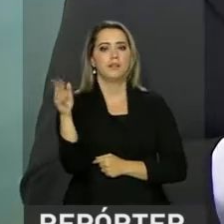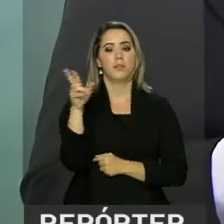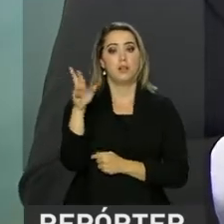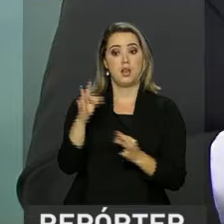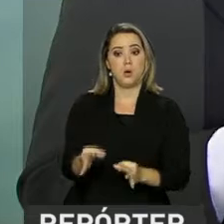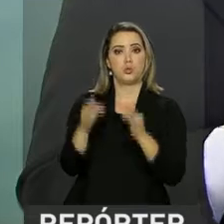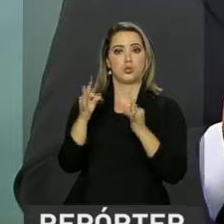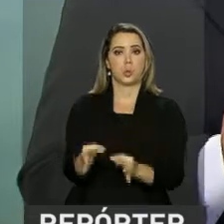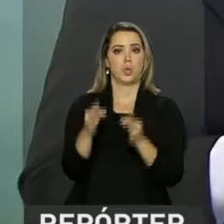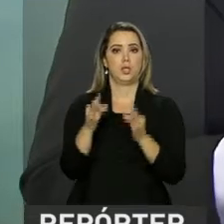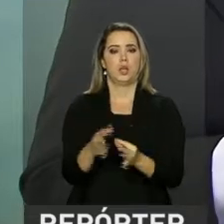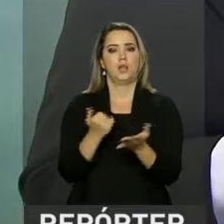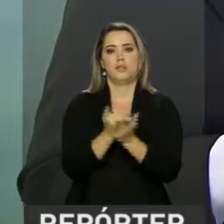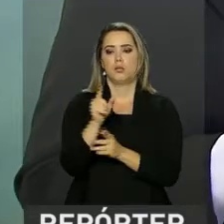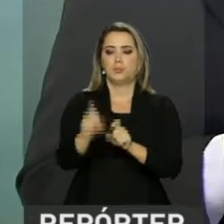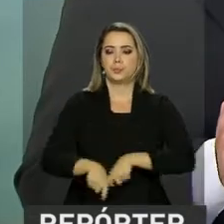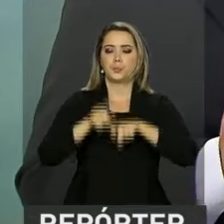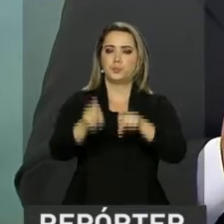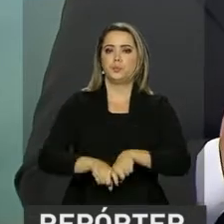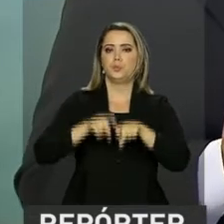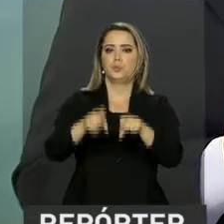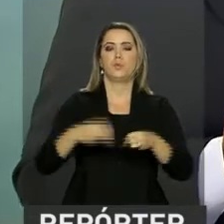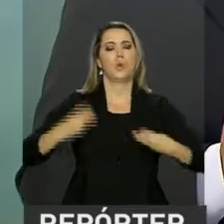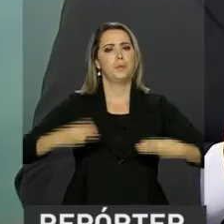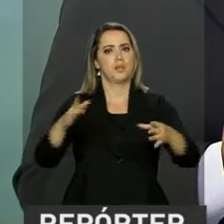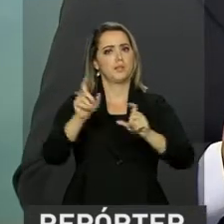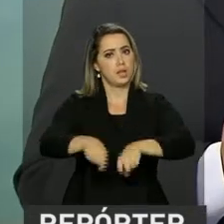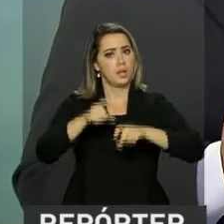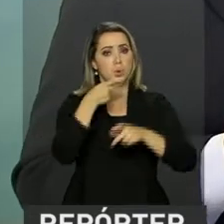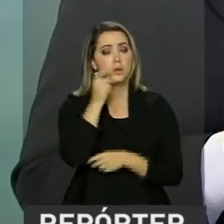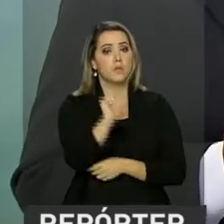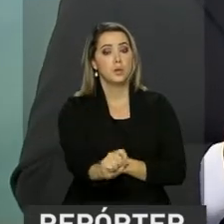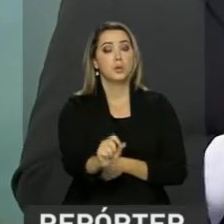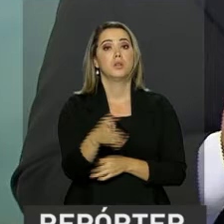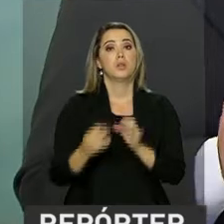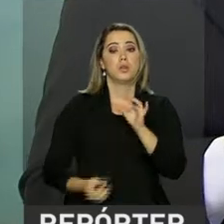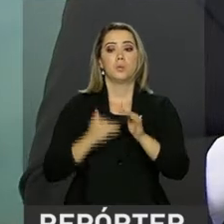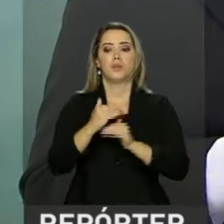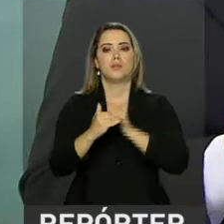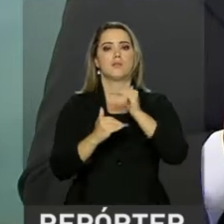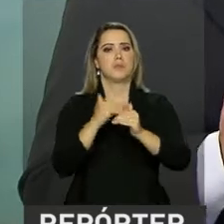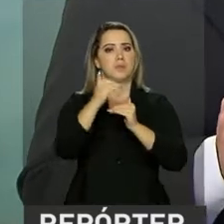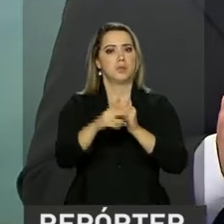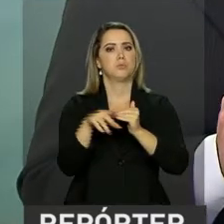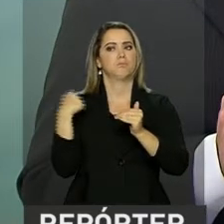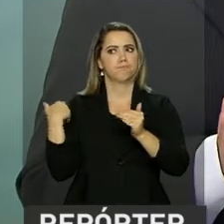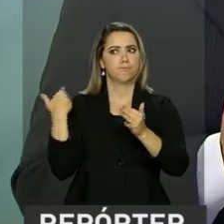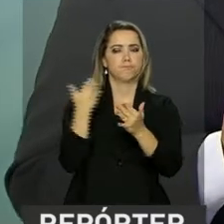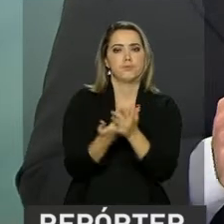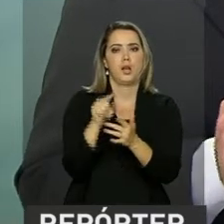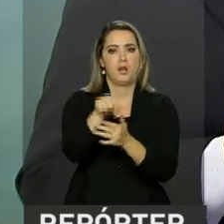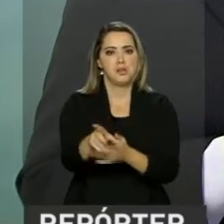de toneladas tem origem no campo. Segundo o Ministério da Agricultura, o crescimento do agronegócio nas últimas